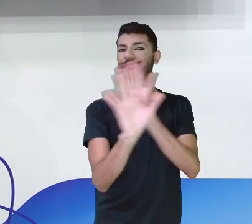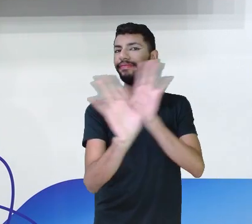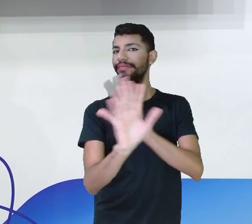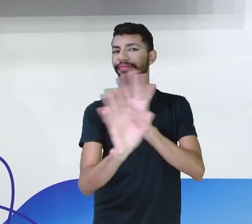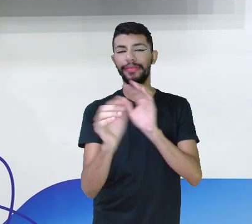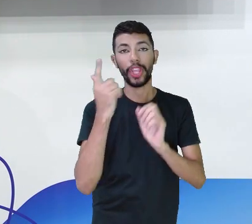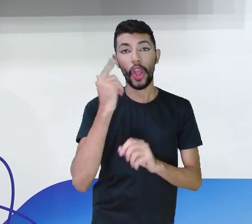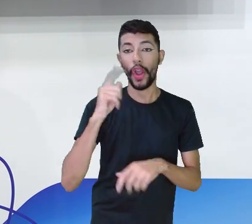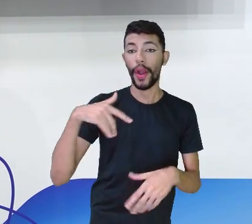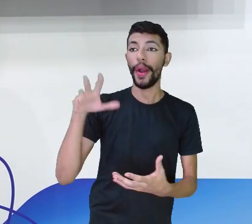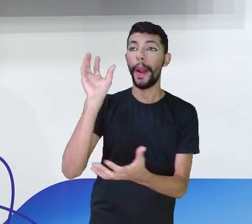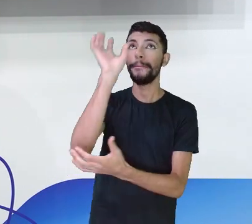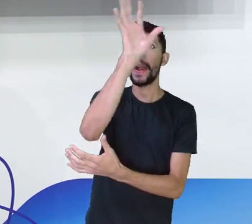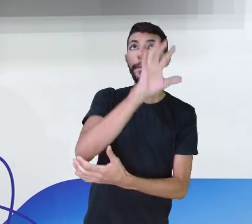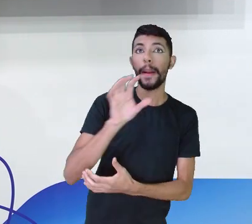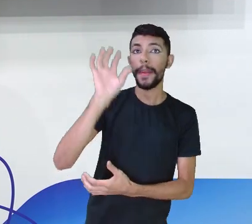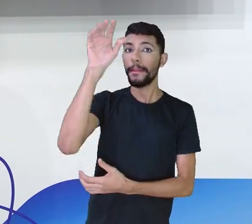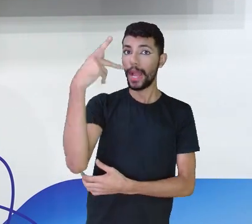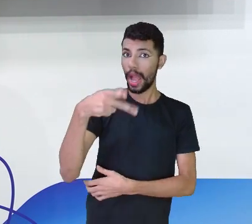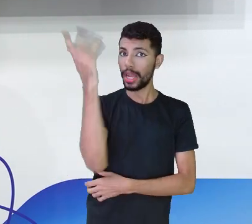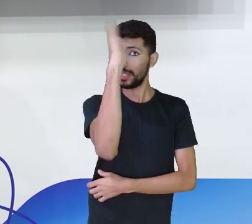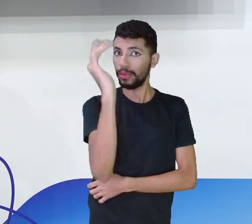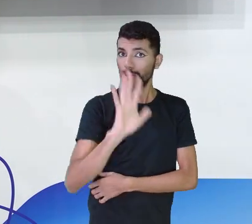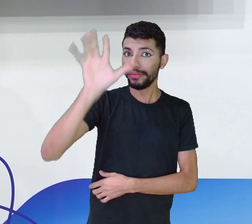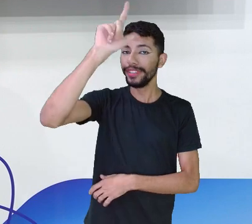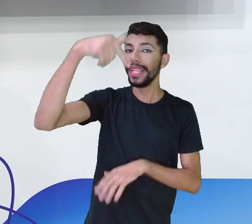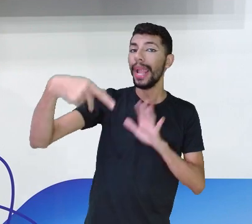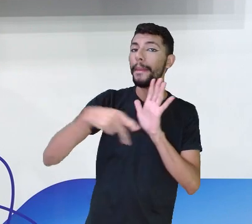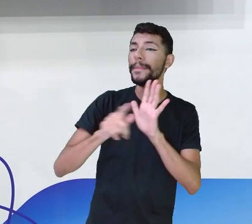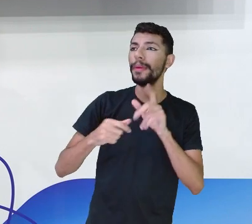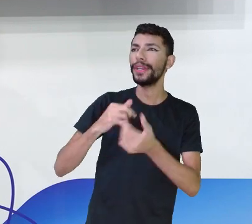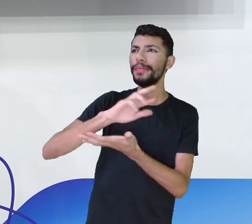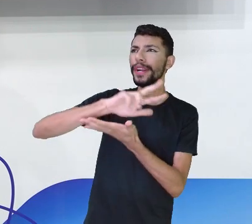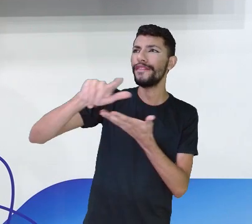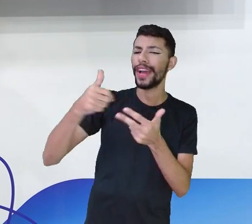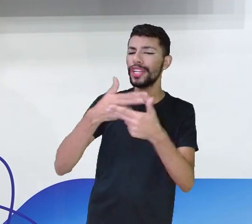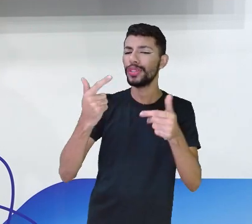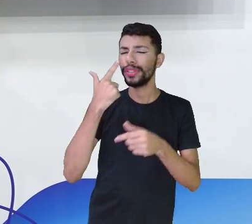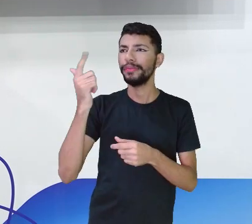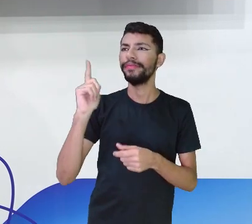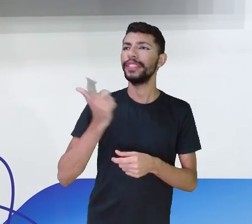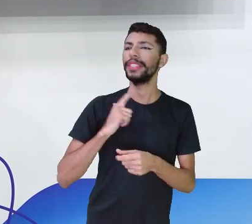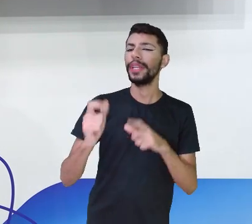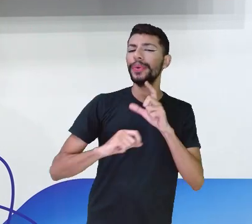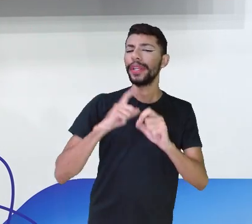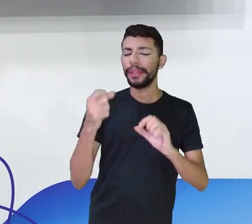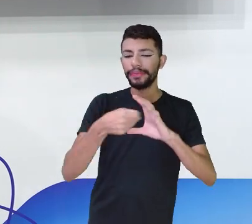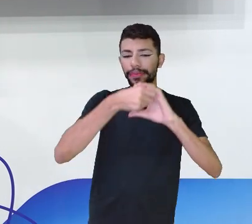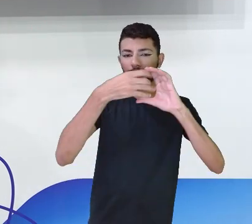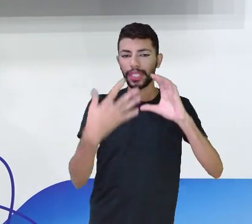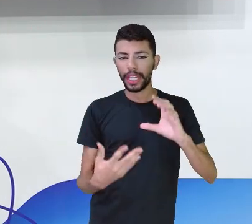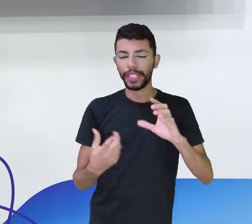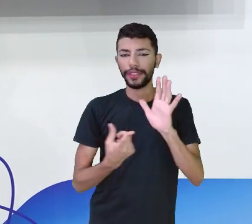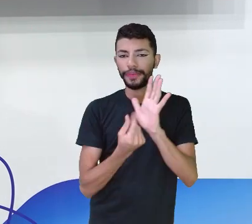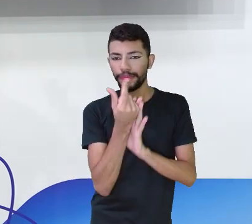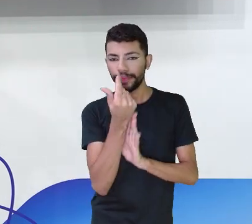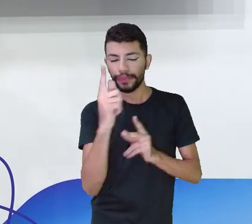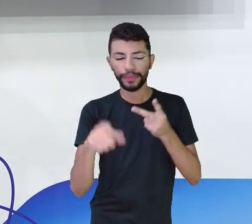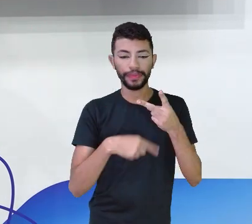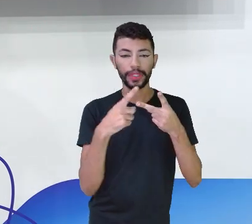Essas regiões do Brasil, elas servem para diversas coisas. Elas têm características